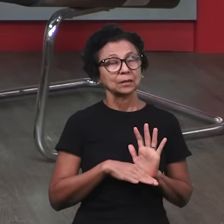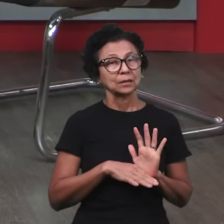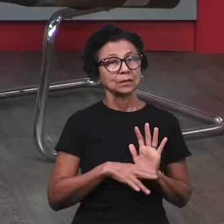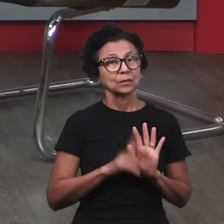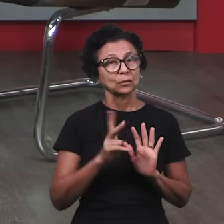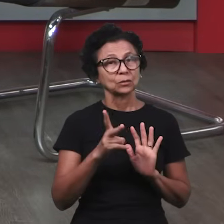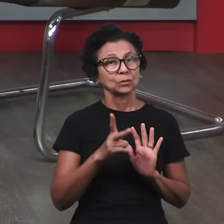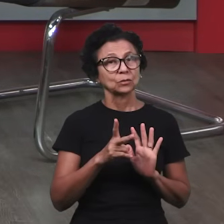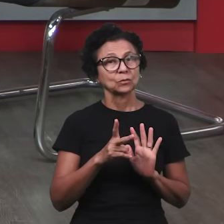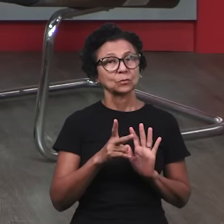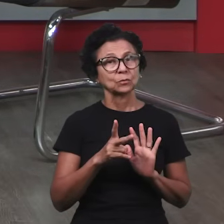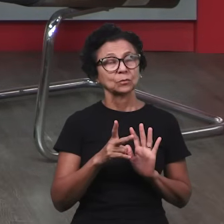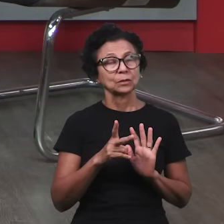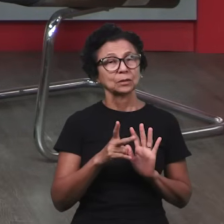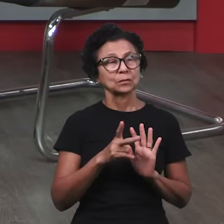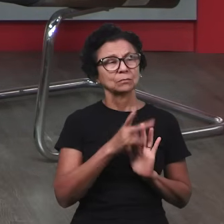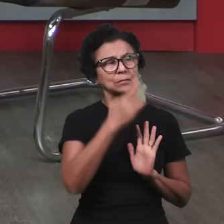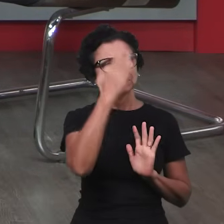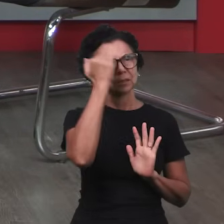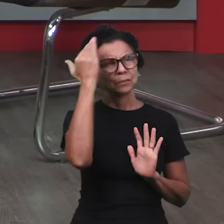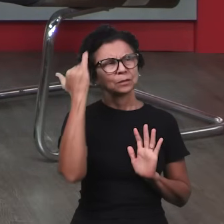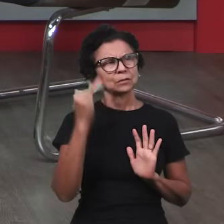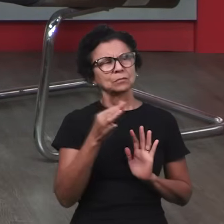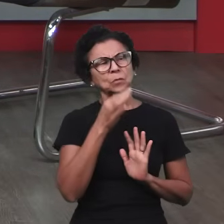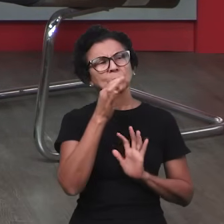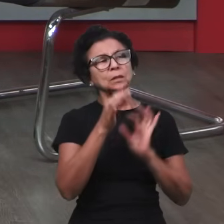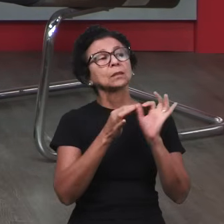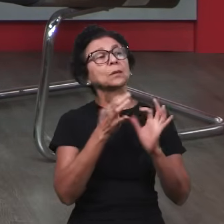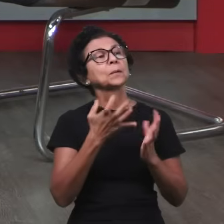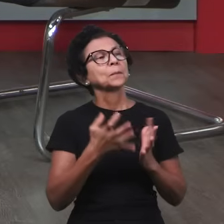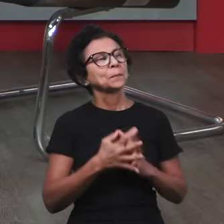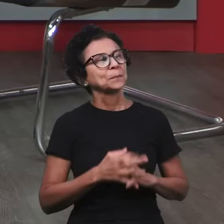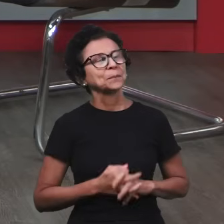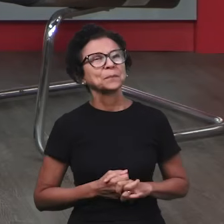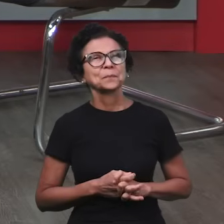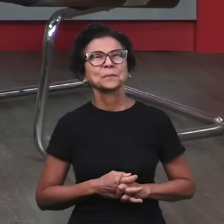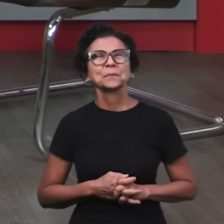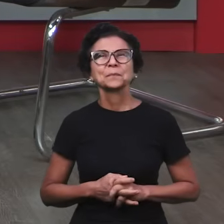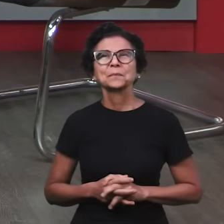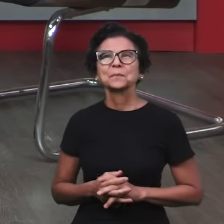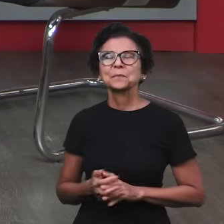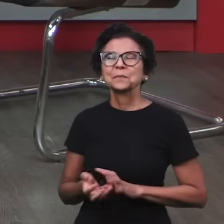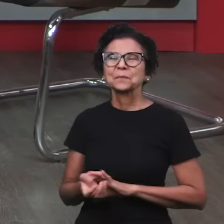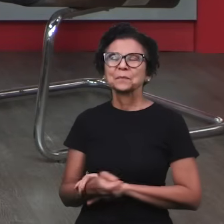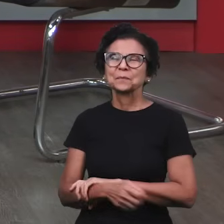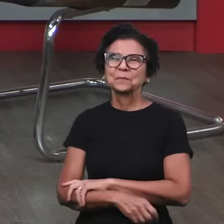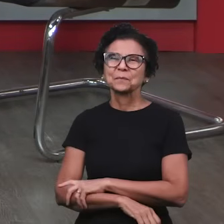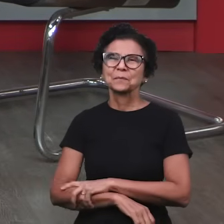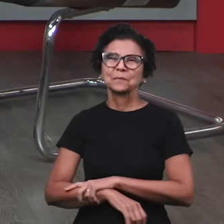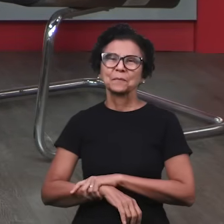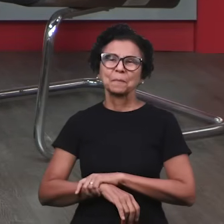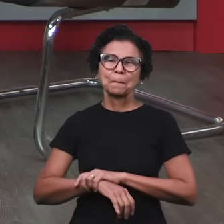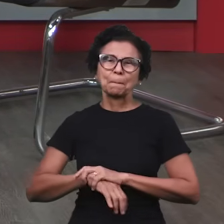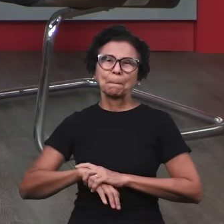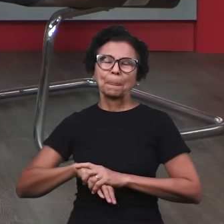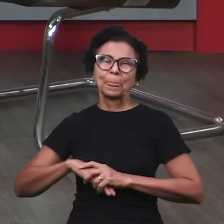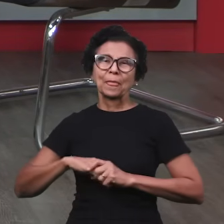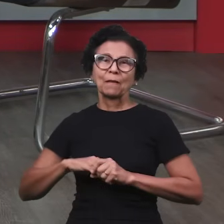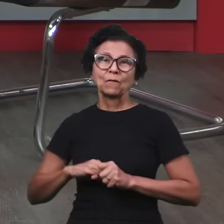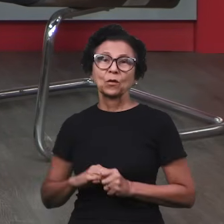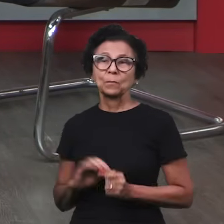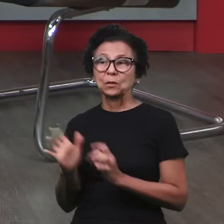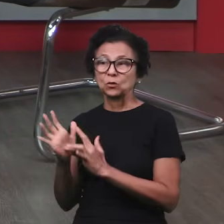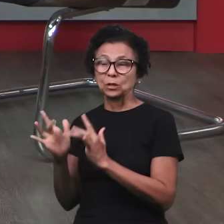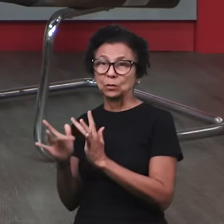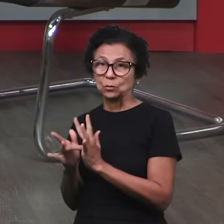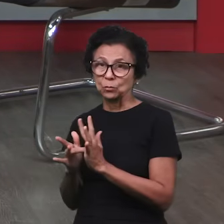com a sabedoria. O que você acha? Muito bom, você. Vamos falar sobre Capitão a sabedoria de Jesus nas